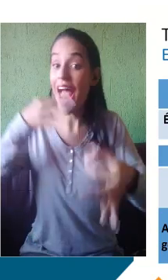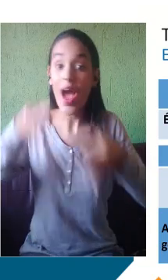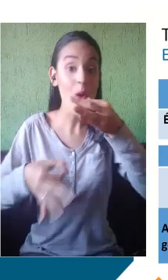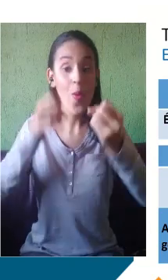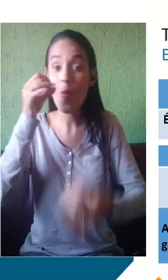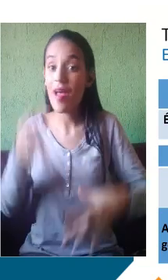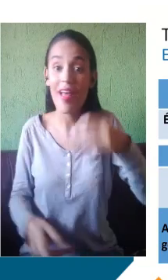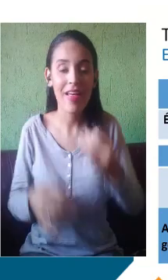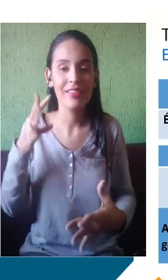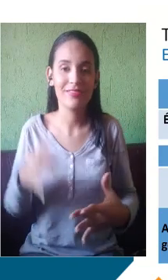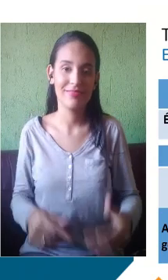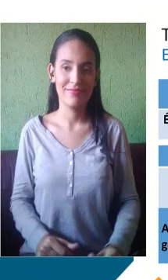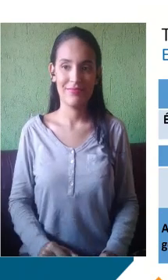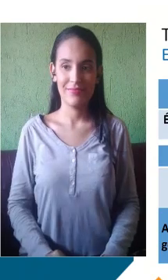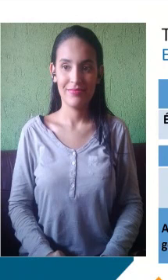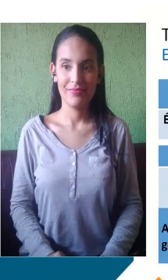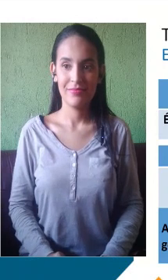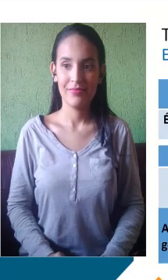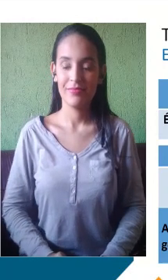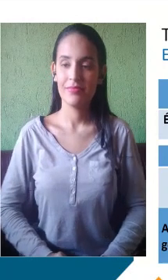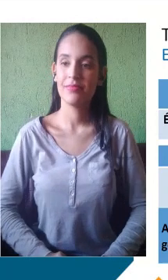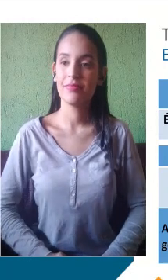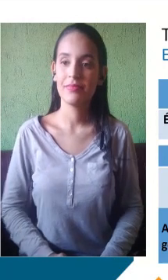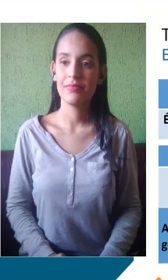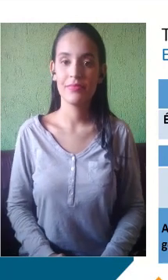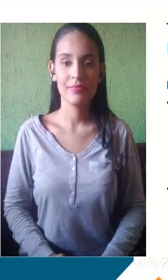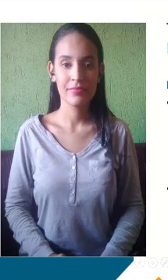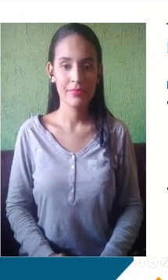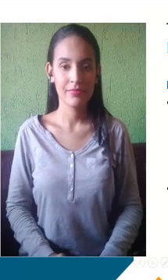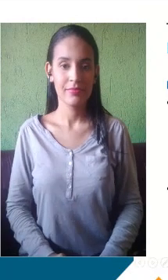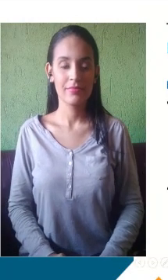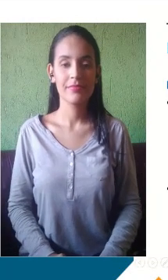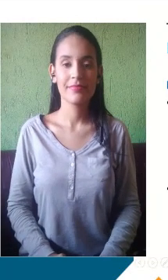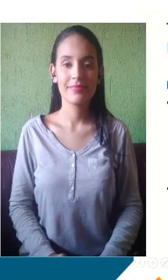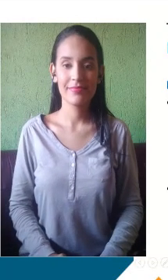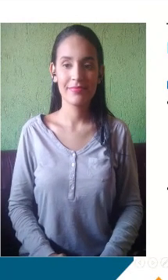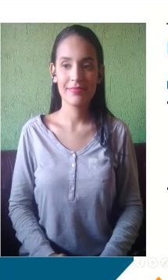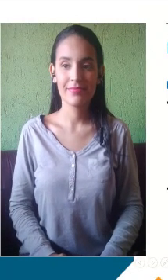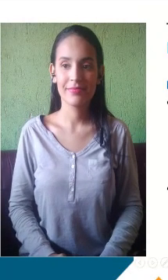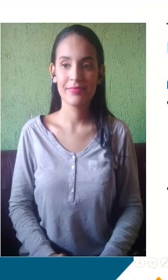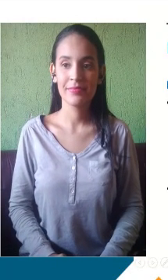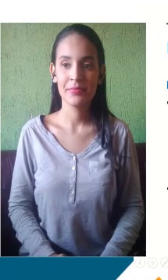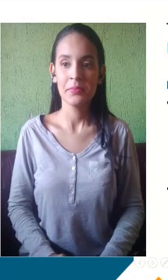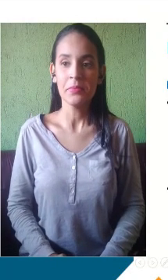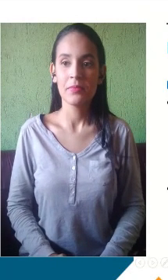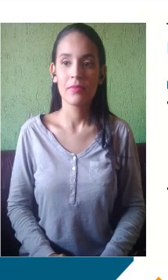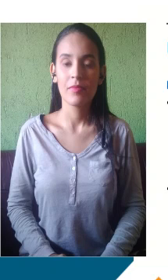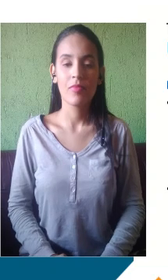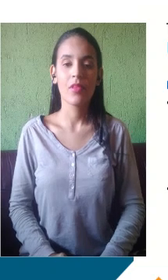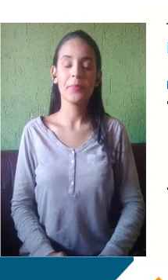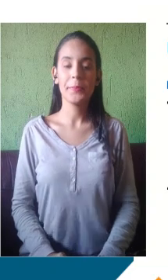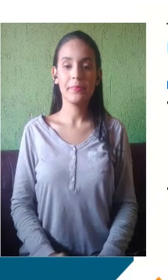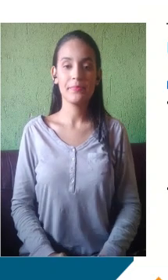de argumento. Vai ser essa dinâmica que a gente vai ver agora nos dois próximos textos. Retomando essa ideia de elementos